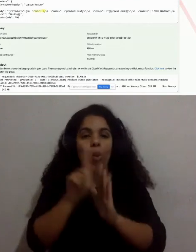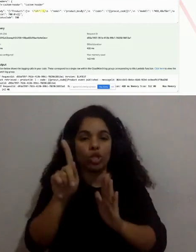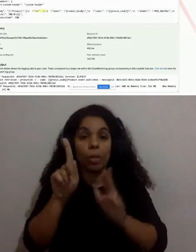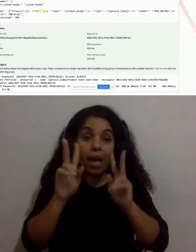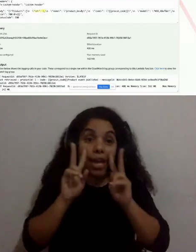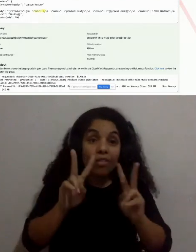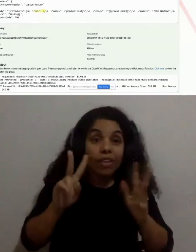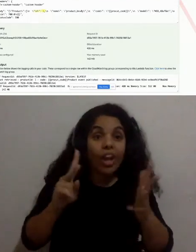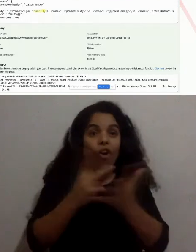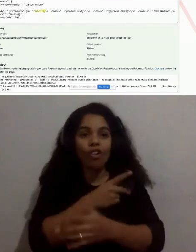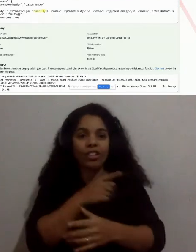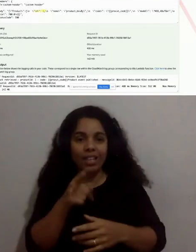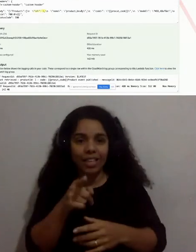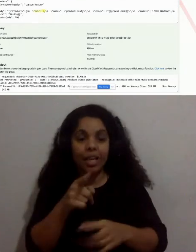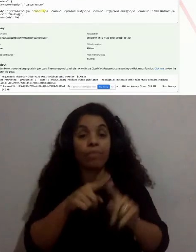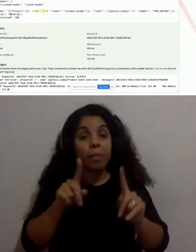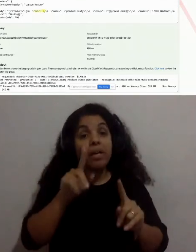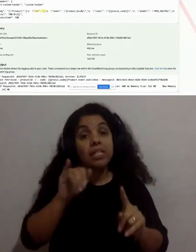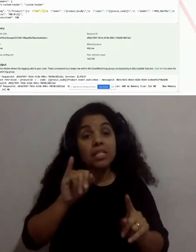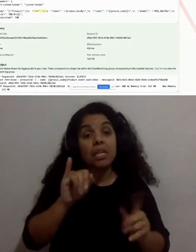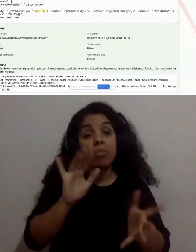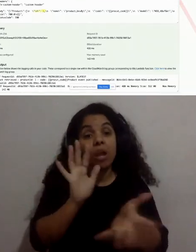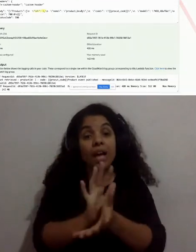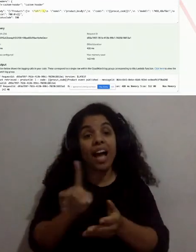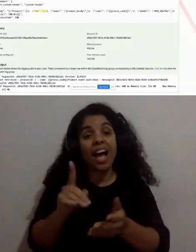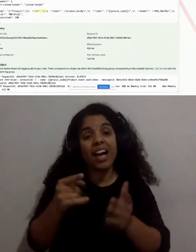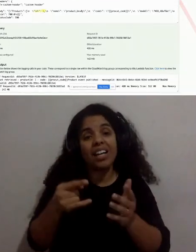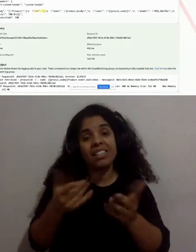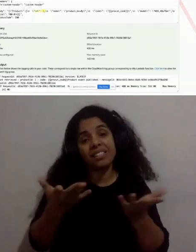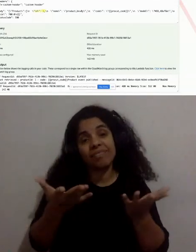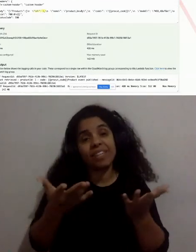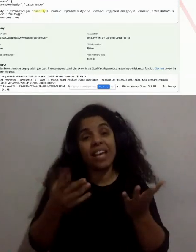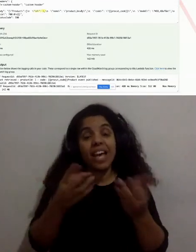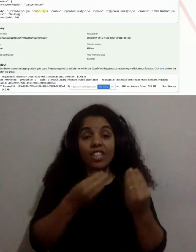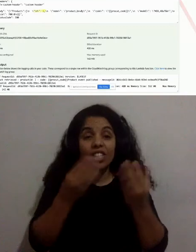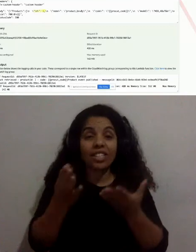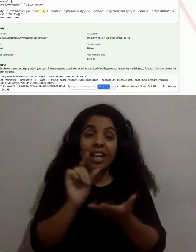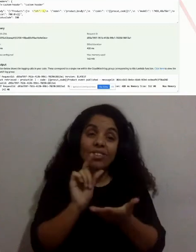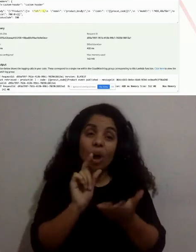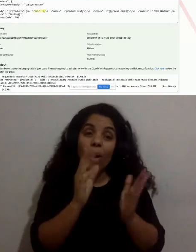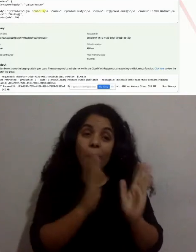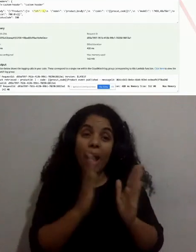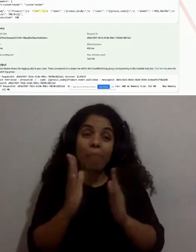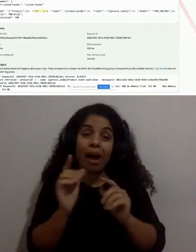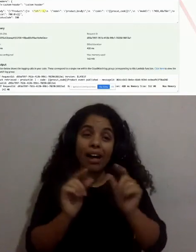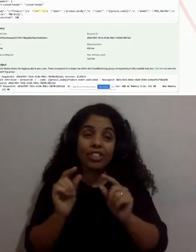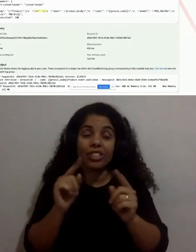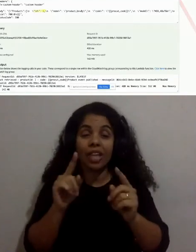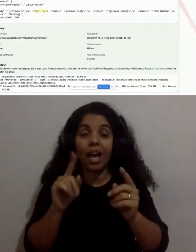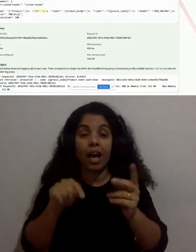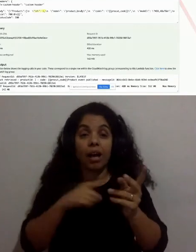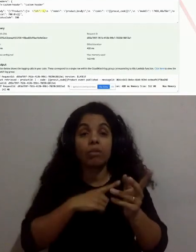que acontece aqui, mas se por acaso deve te entregar partes, dependendo das partes da arquitetura,